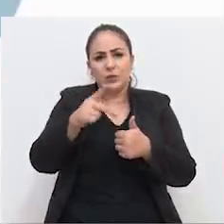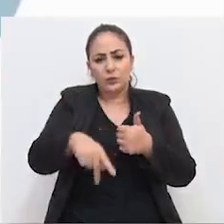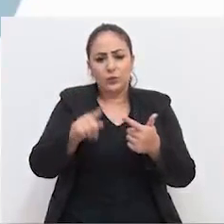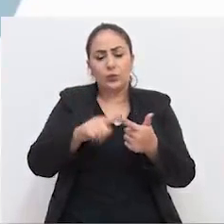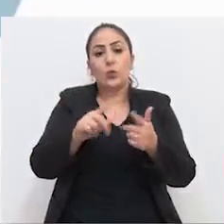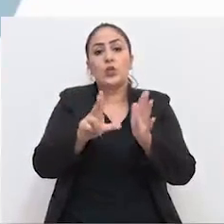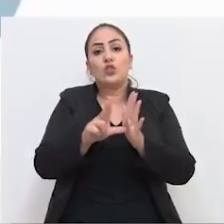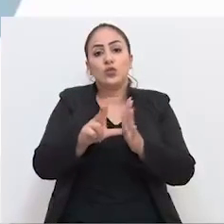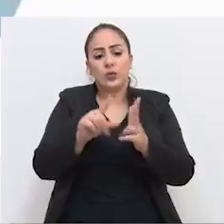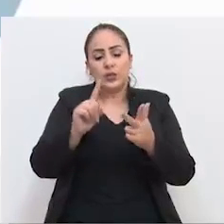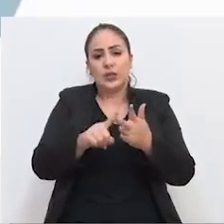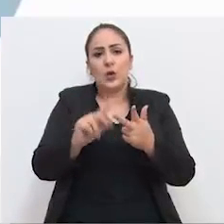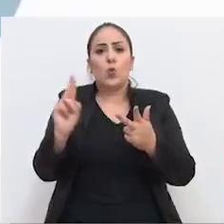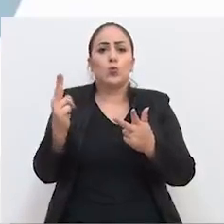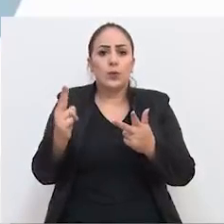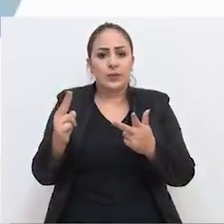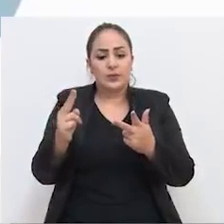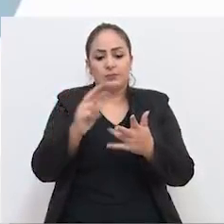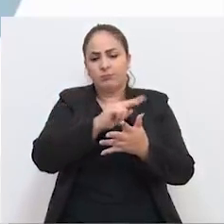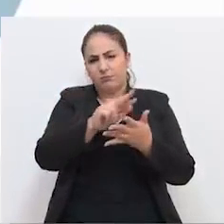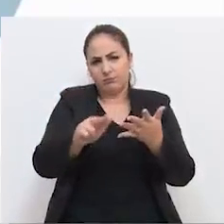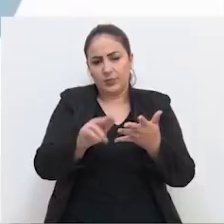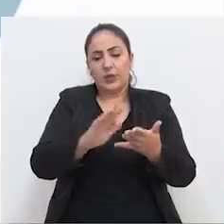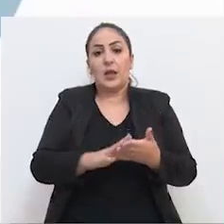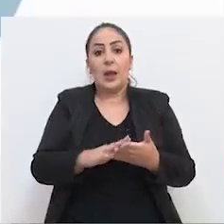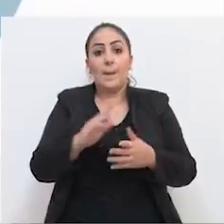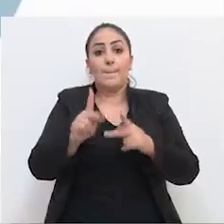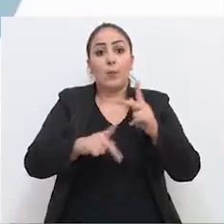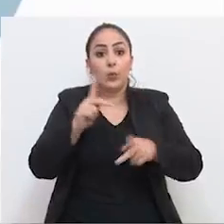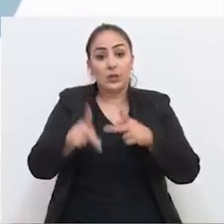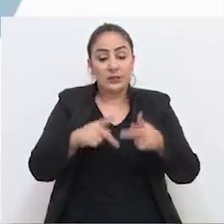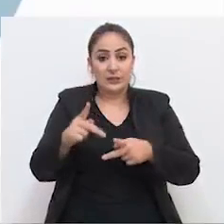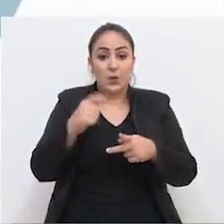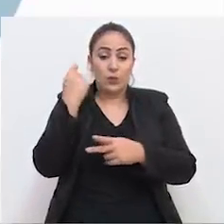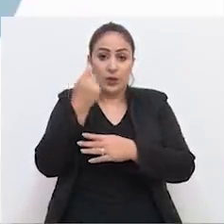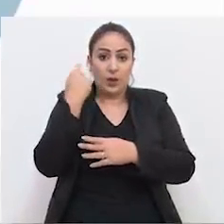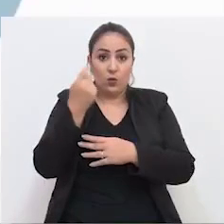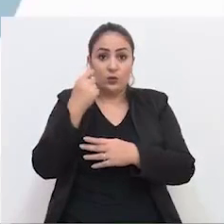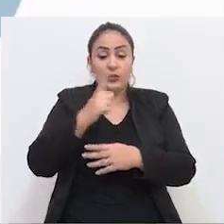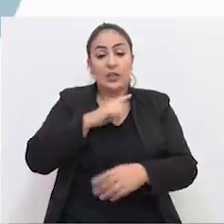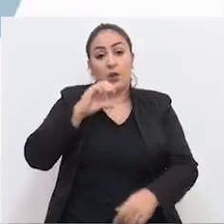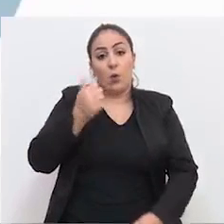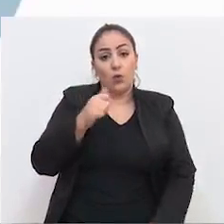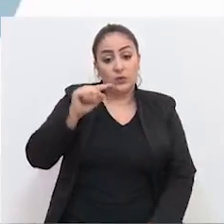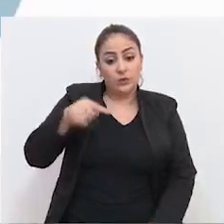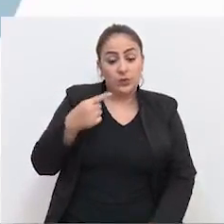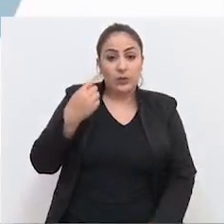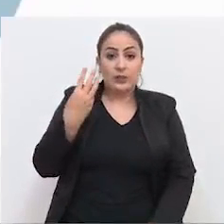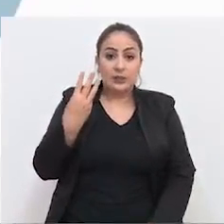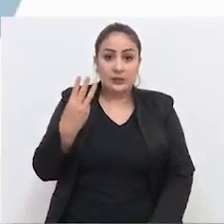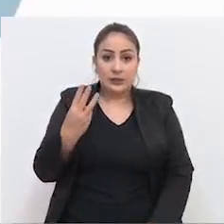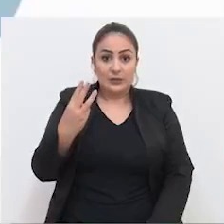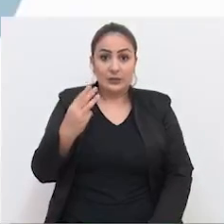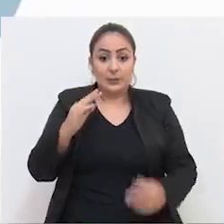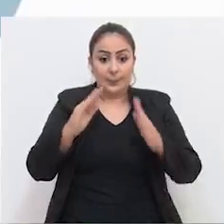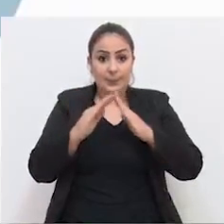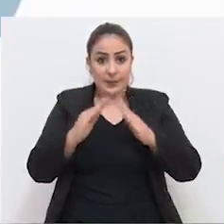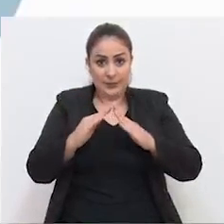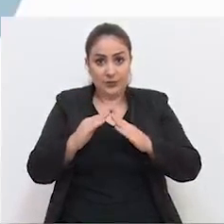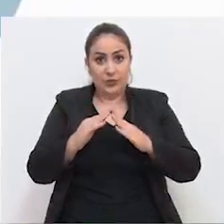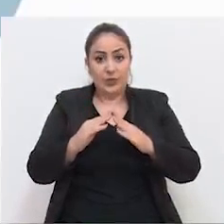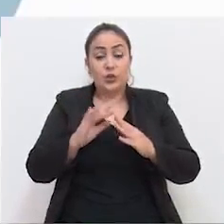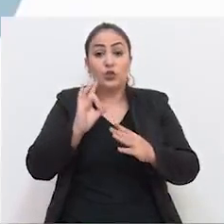e Uruguaiana. A população gaúcha é de 11,3 milhões de habitantes e só nessas